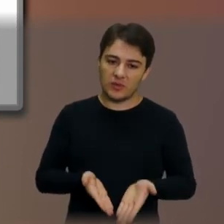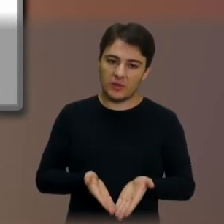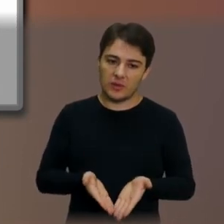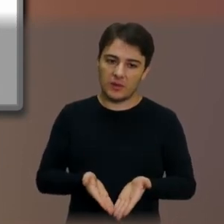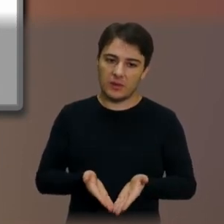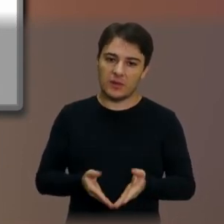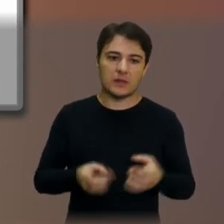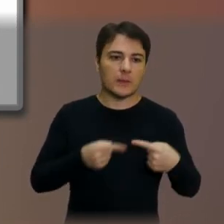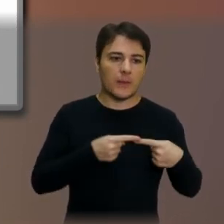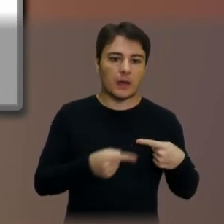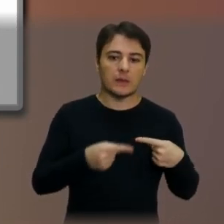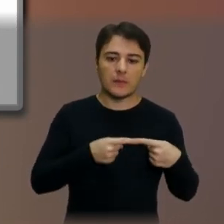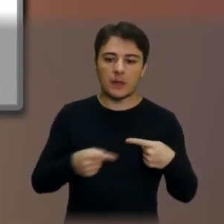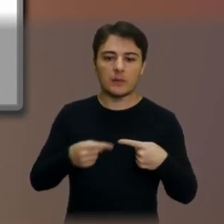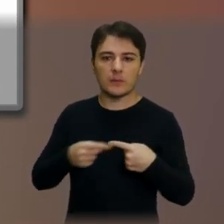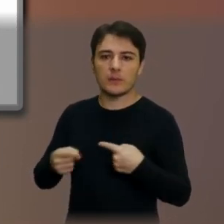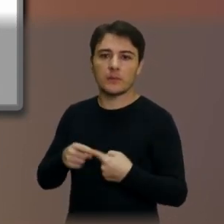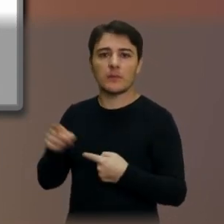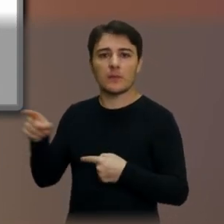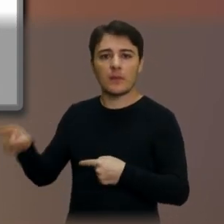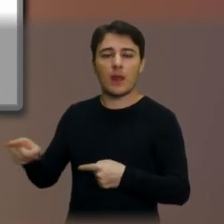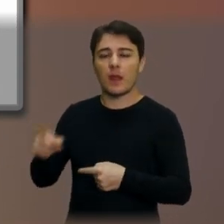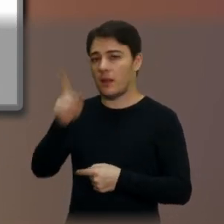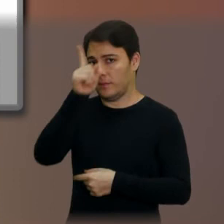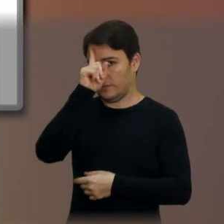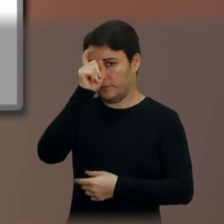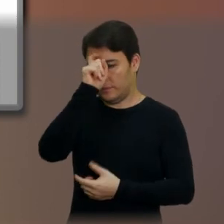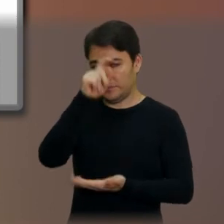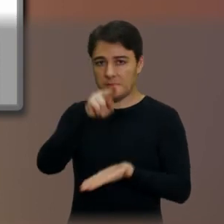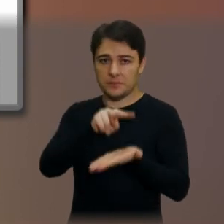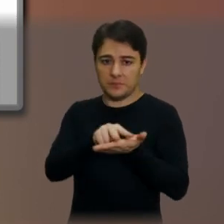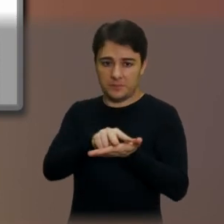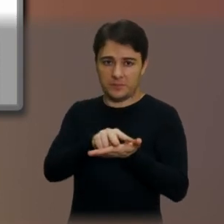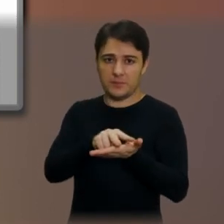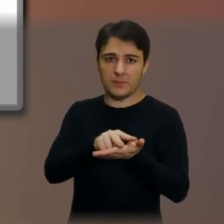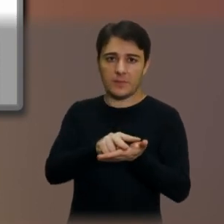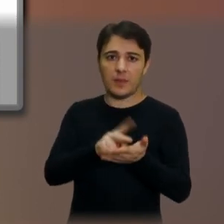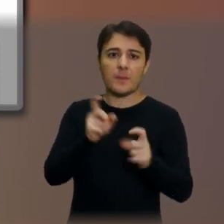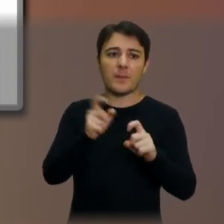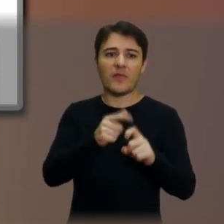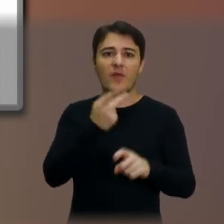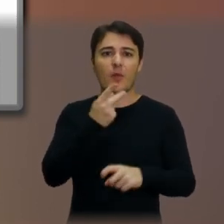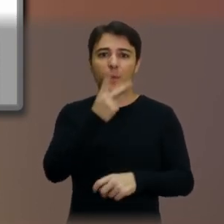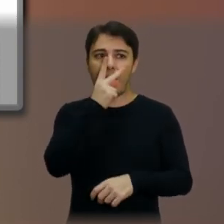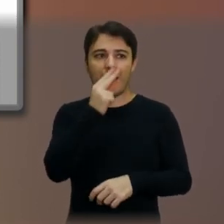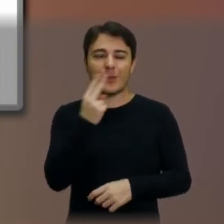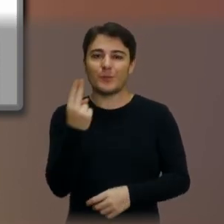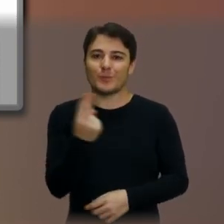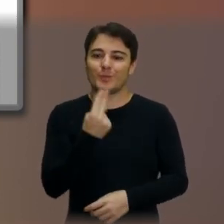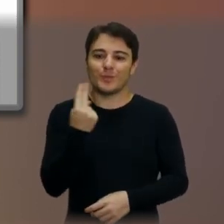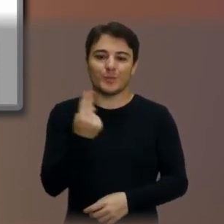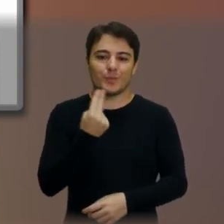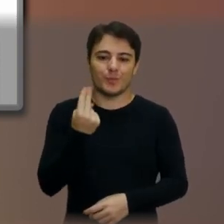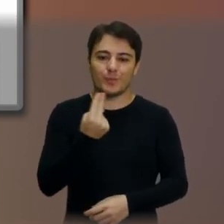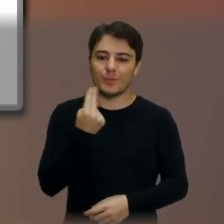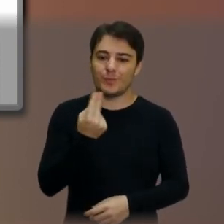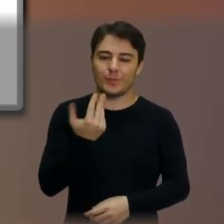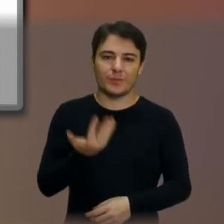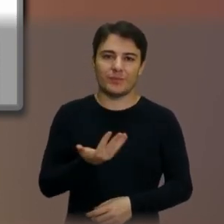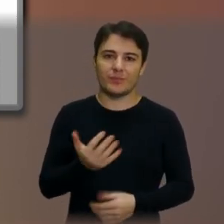semanas e dias ele ficou internado em basicamente desolado pelos médicos que falavam não tem não tem